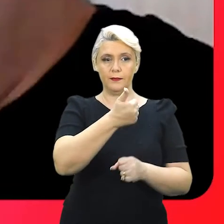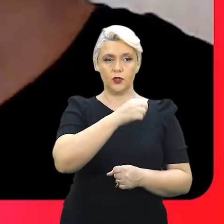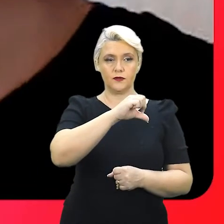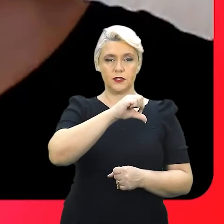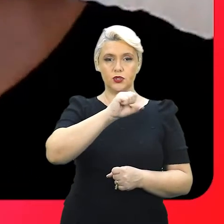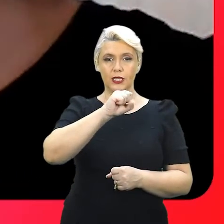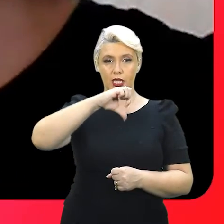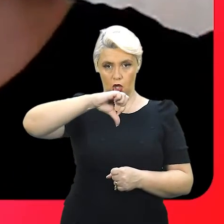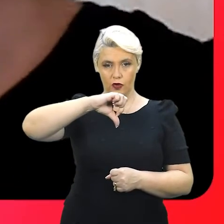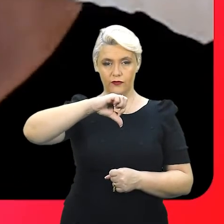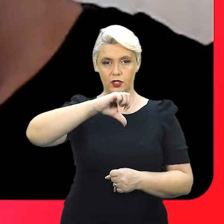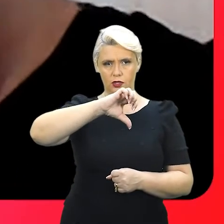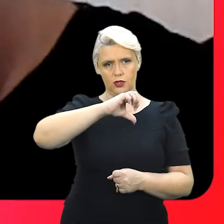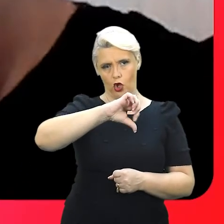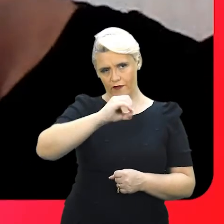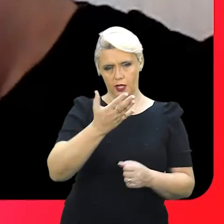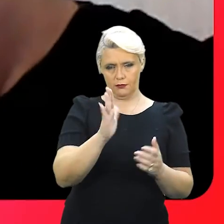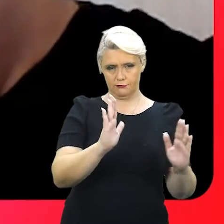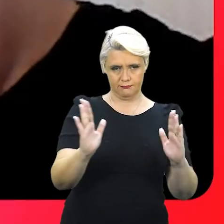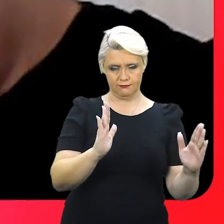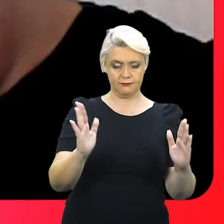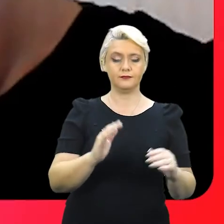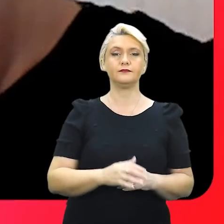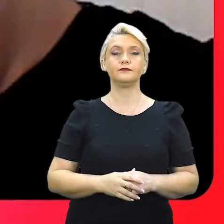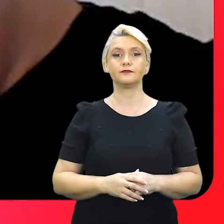89, mas para 90, né?